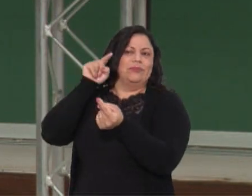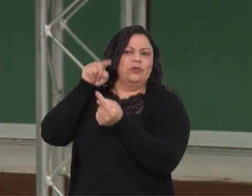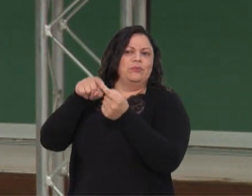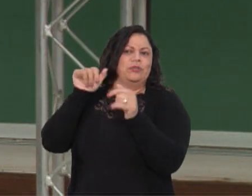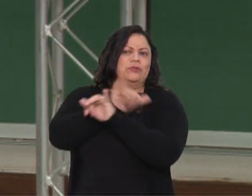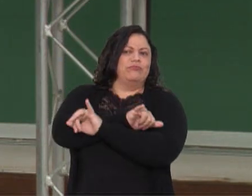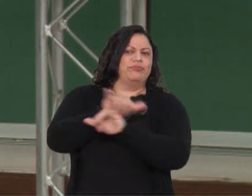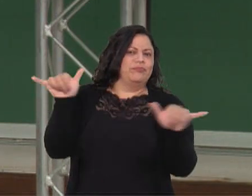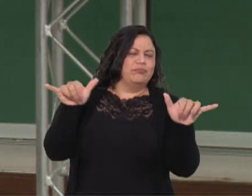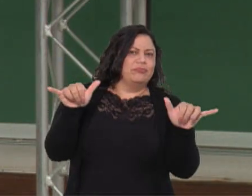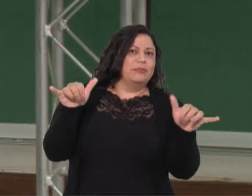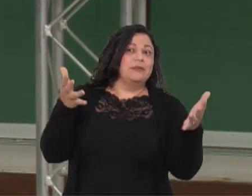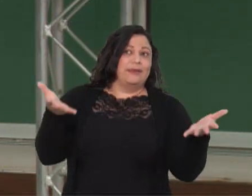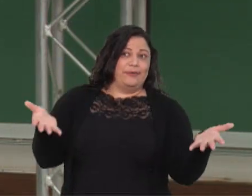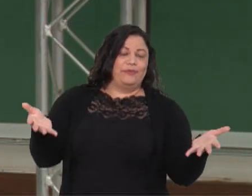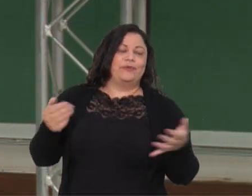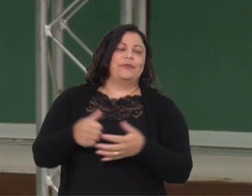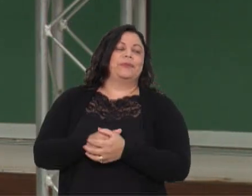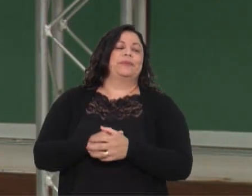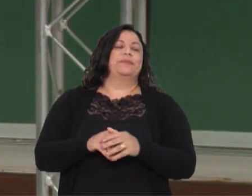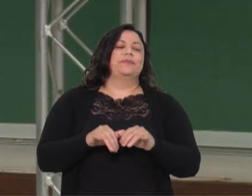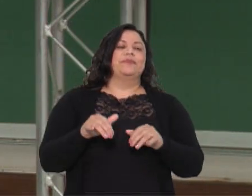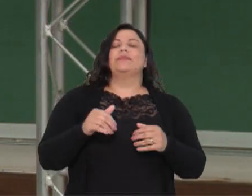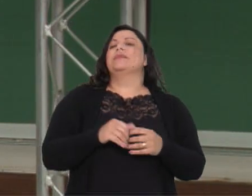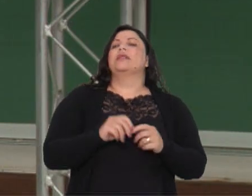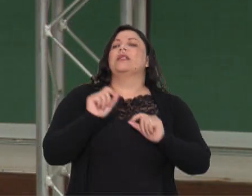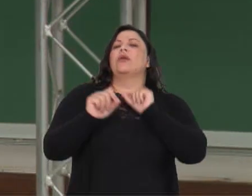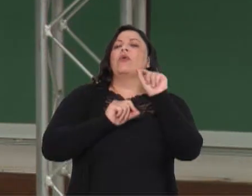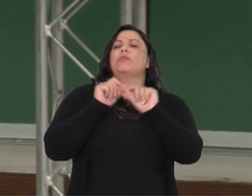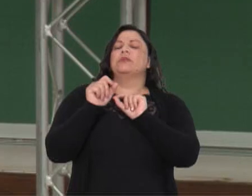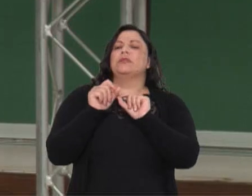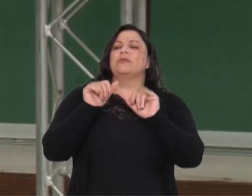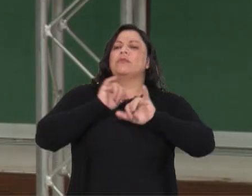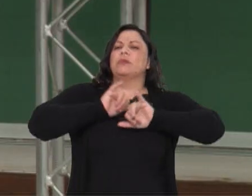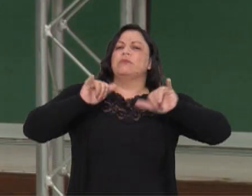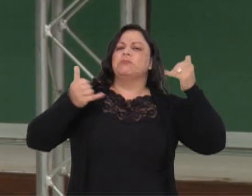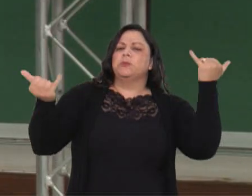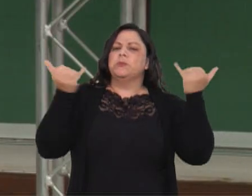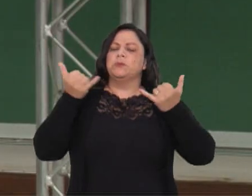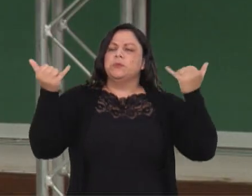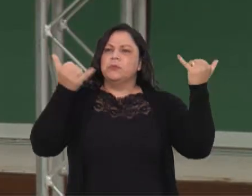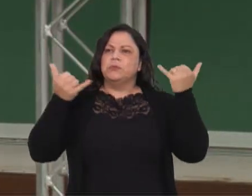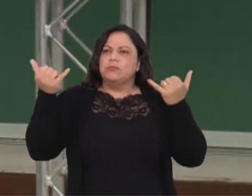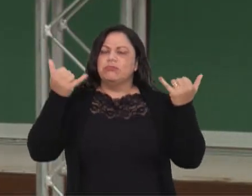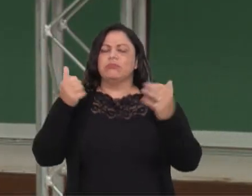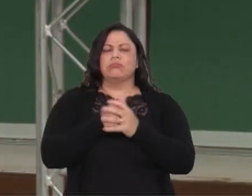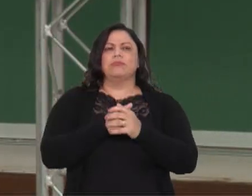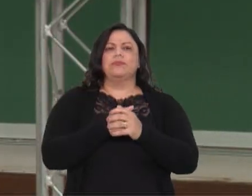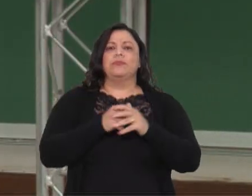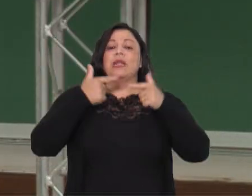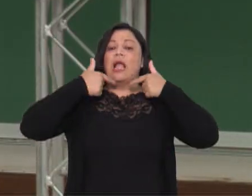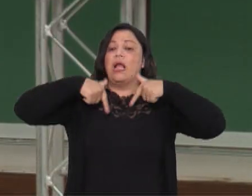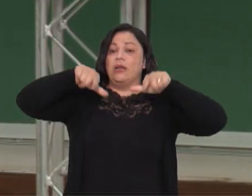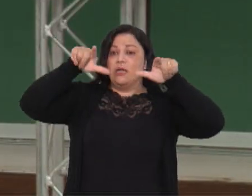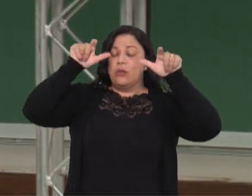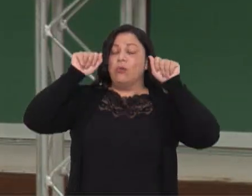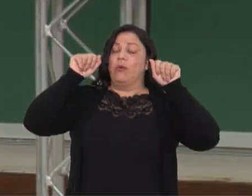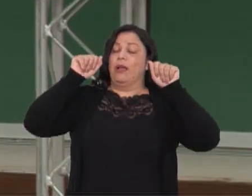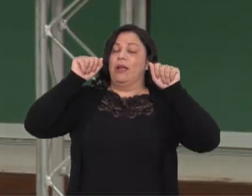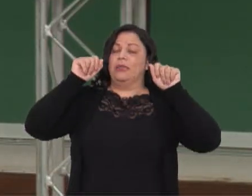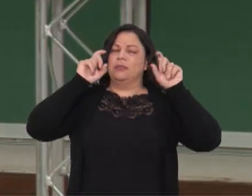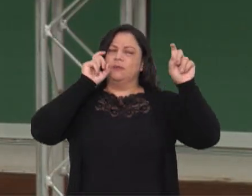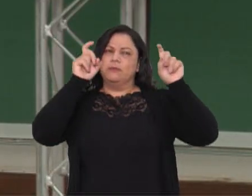para isso, se usa a linguagem no sentido denotativo, comum, mais próximo do dicionário, mas